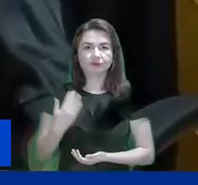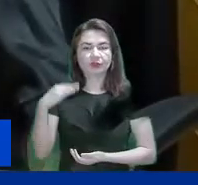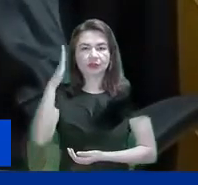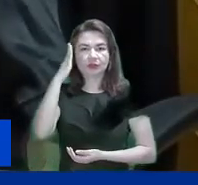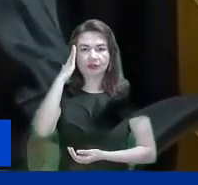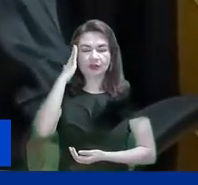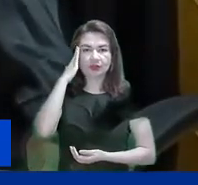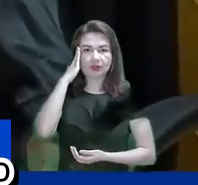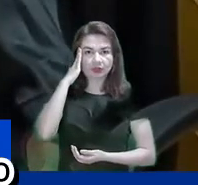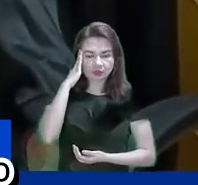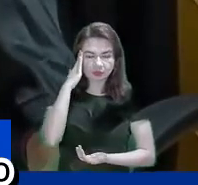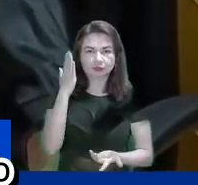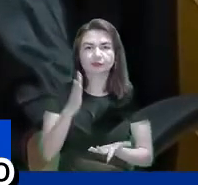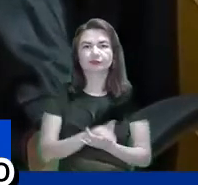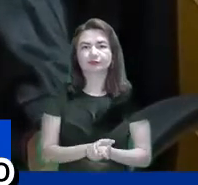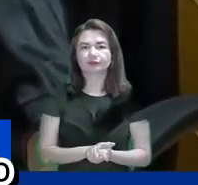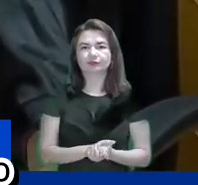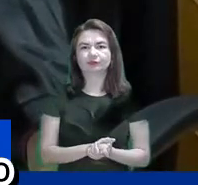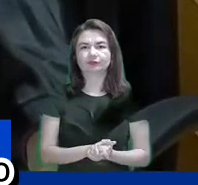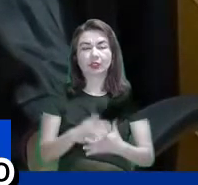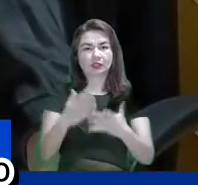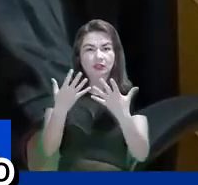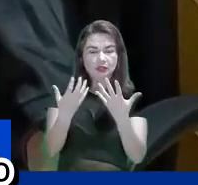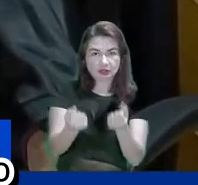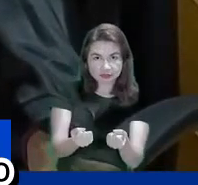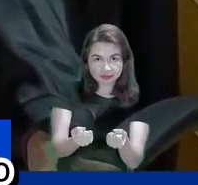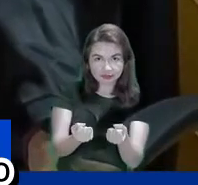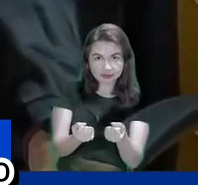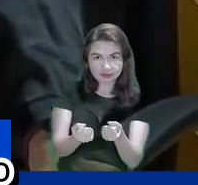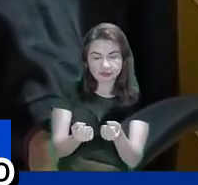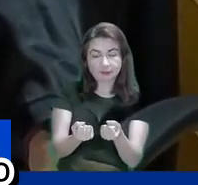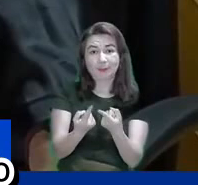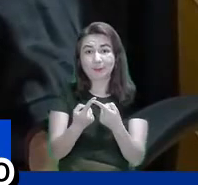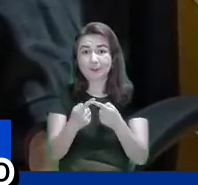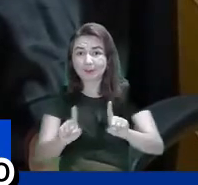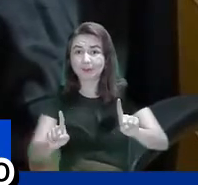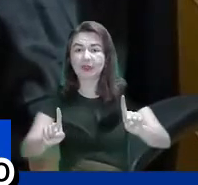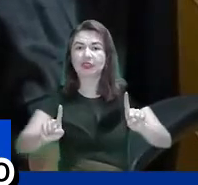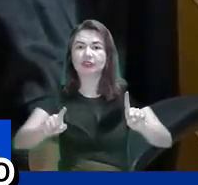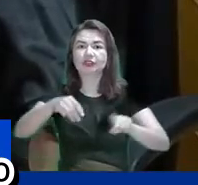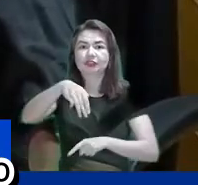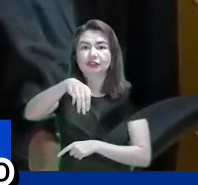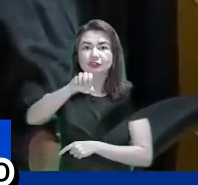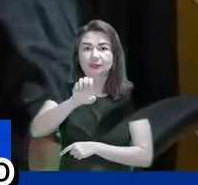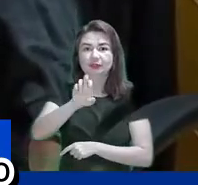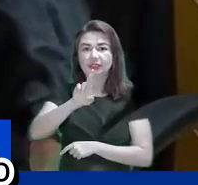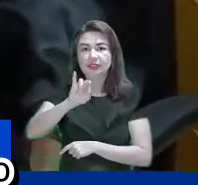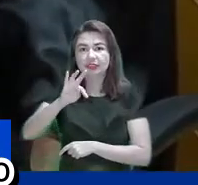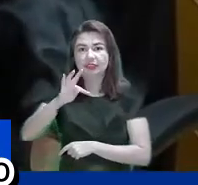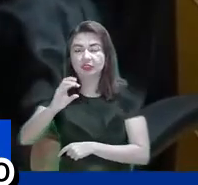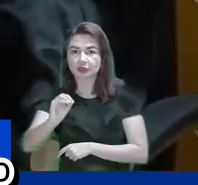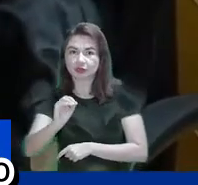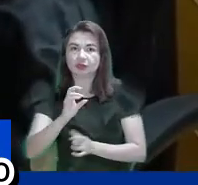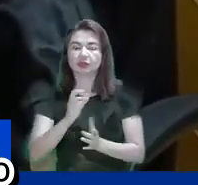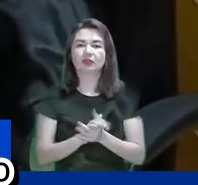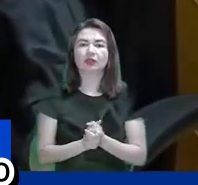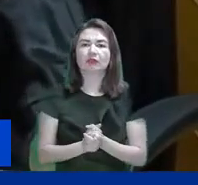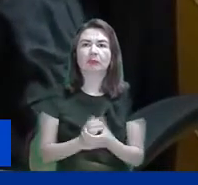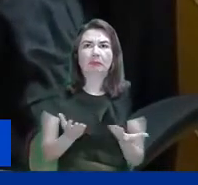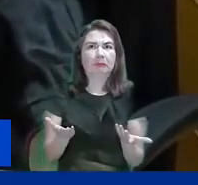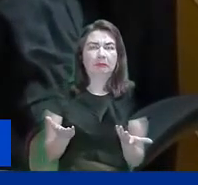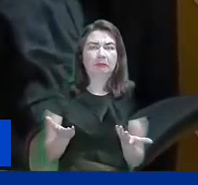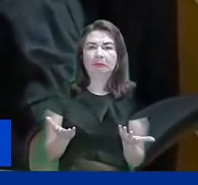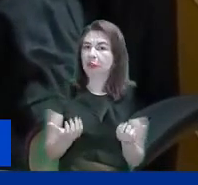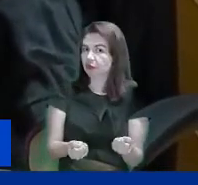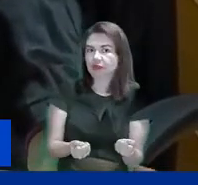entendendo pela admissibilidade, mas no mérito vou mostrar que não é